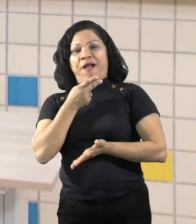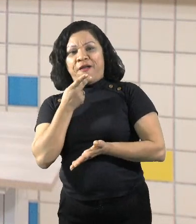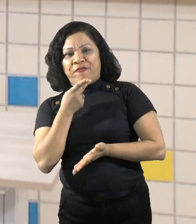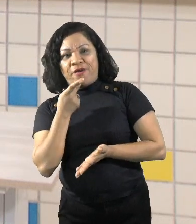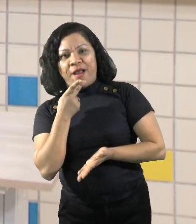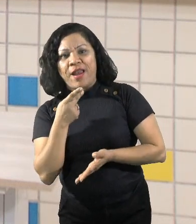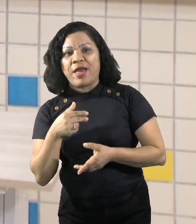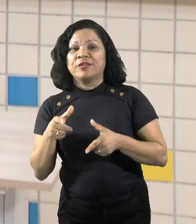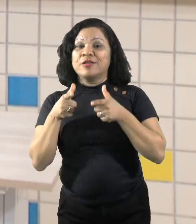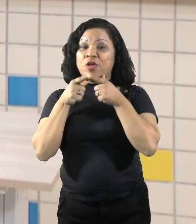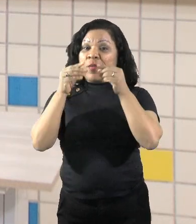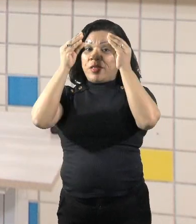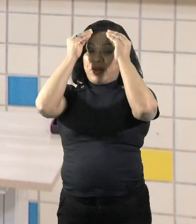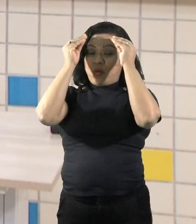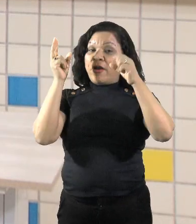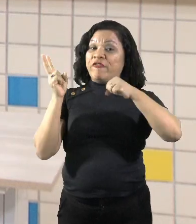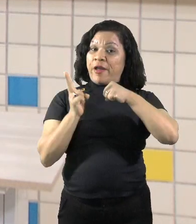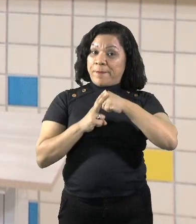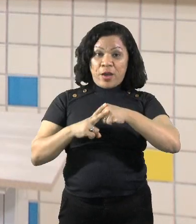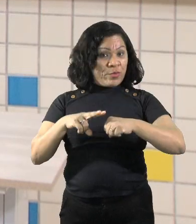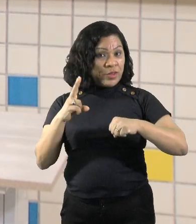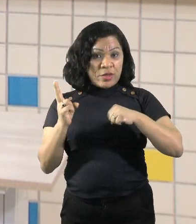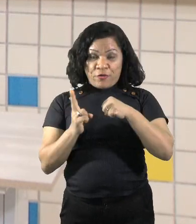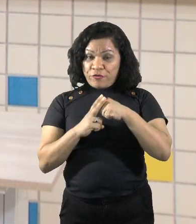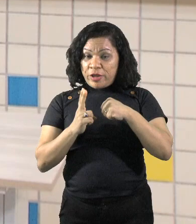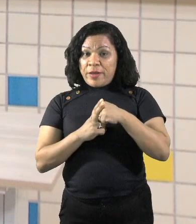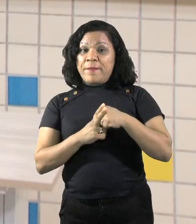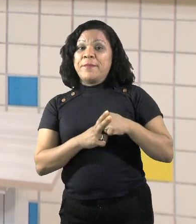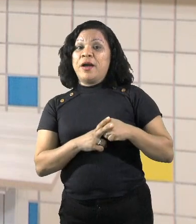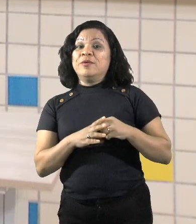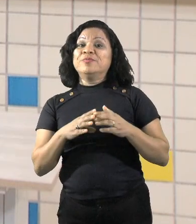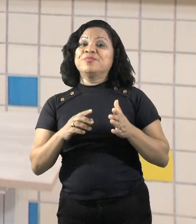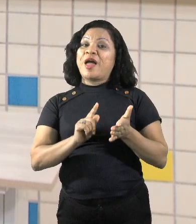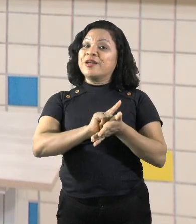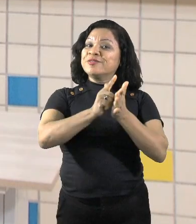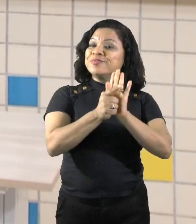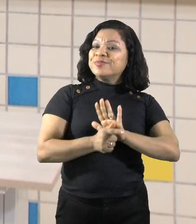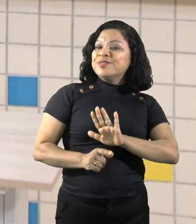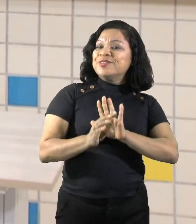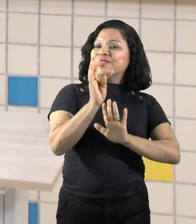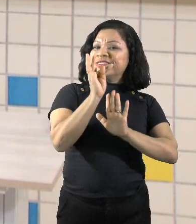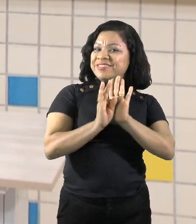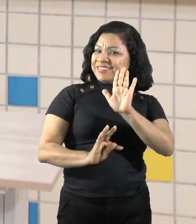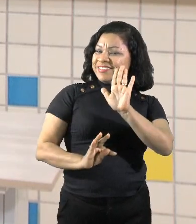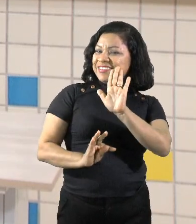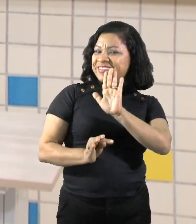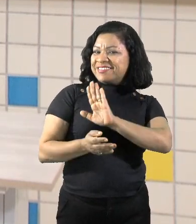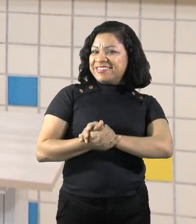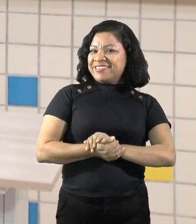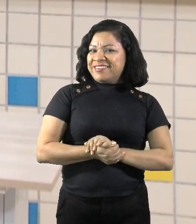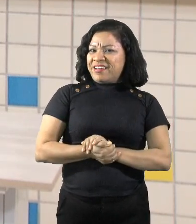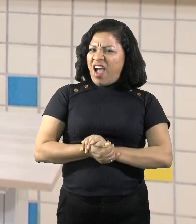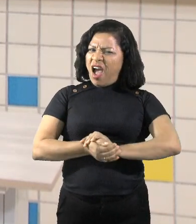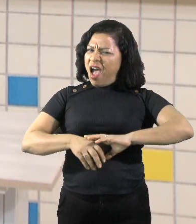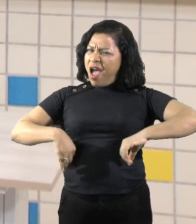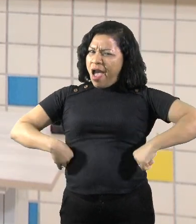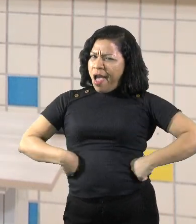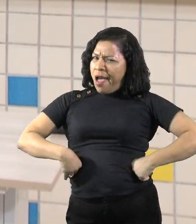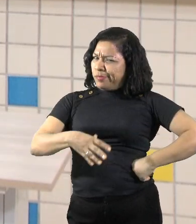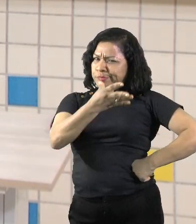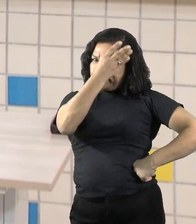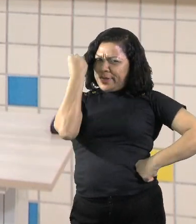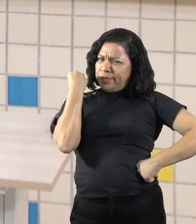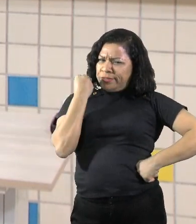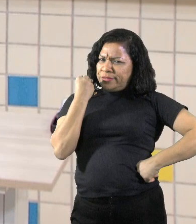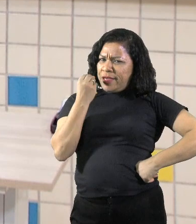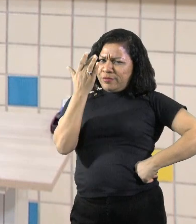não verbal, no gênero textual HQ. Não me digam que não sabe o que é uma HQ.